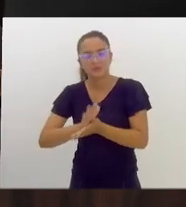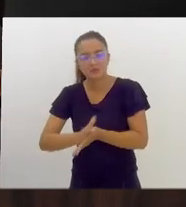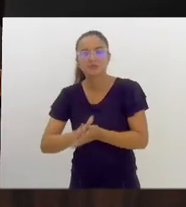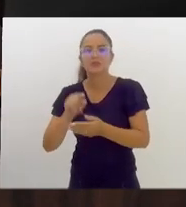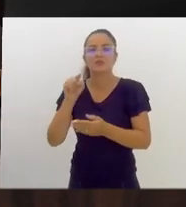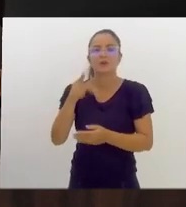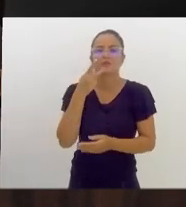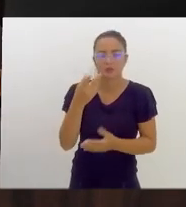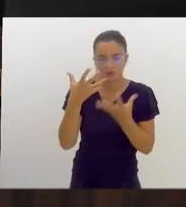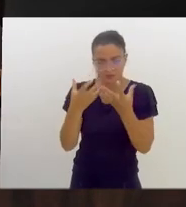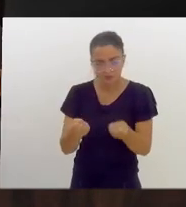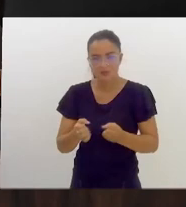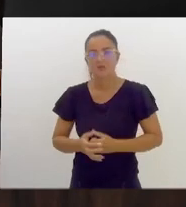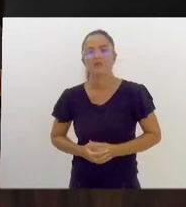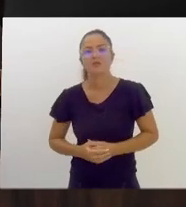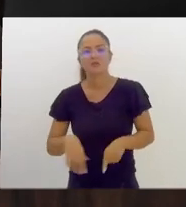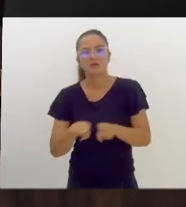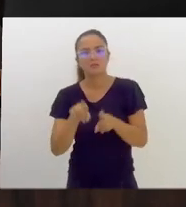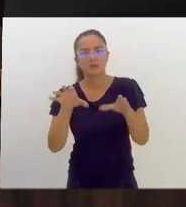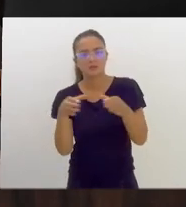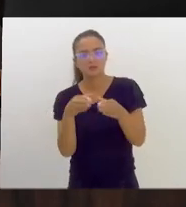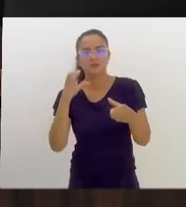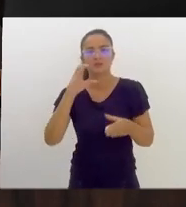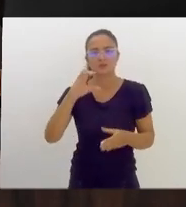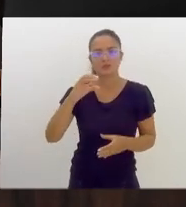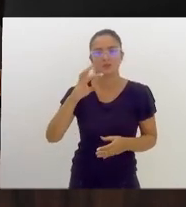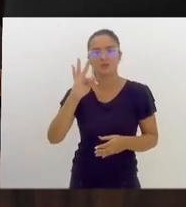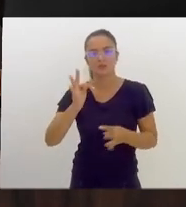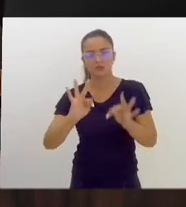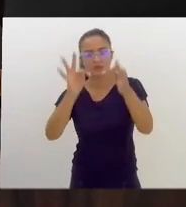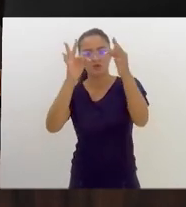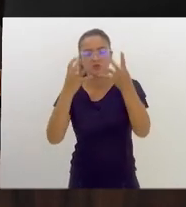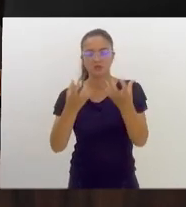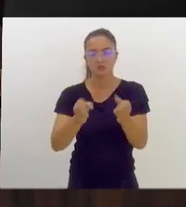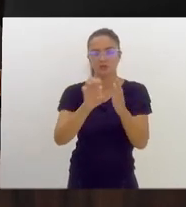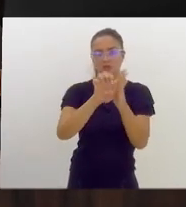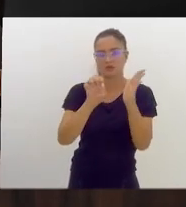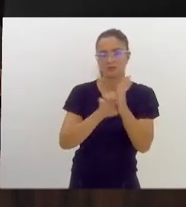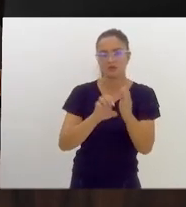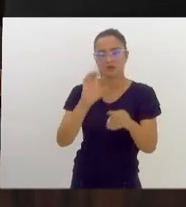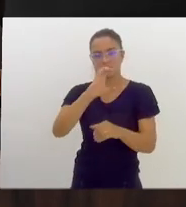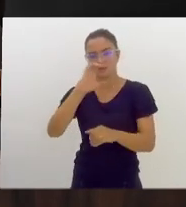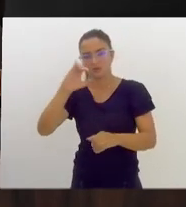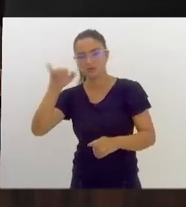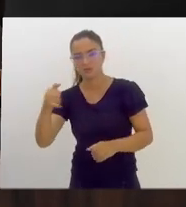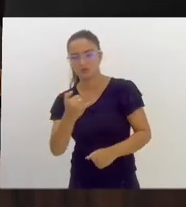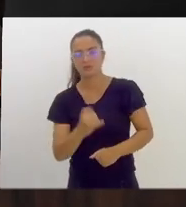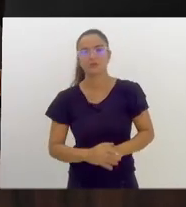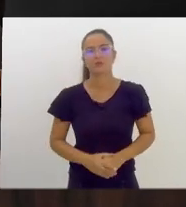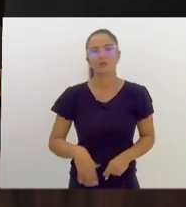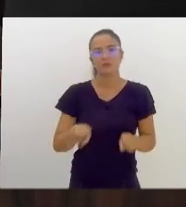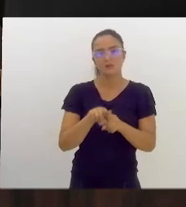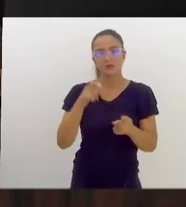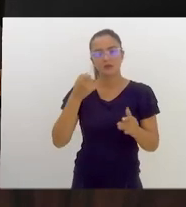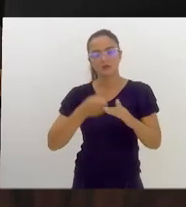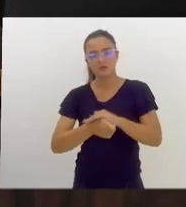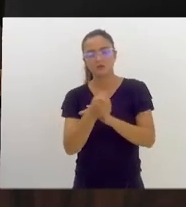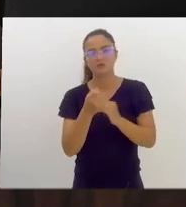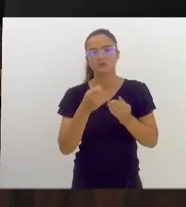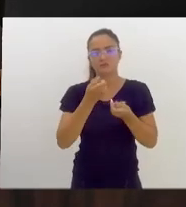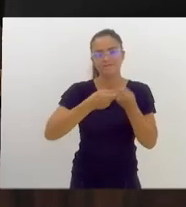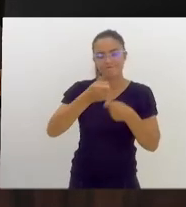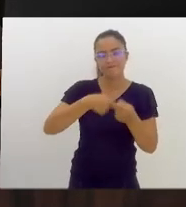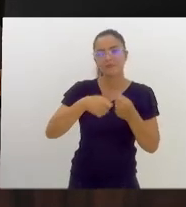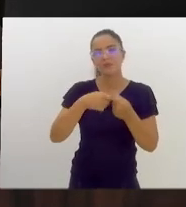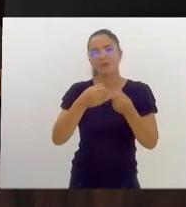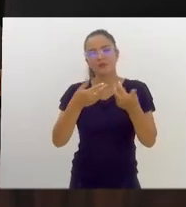nacional favorável. De Ciência e Tecnologia favorável com as emendas da Comissão de Constituição e Justiça. De Orçamento, Finanças, Fiscalização Financeira e